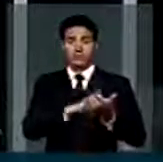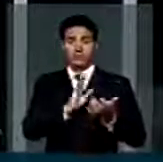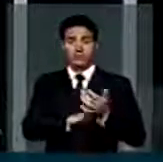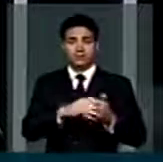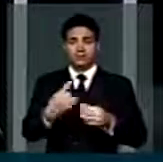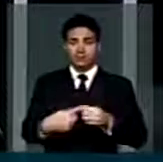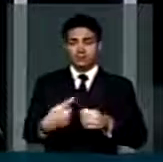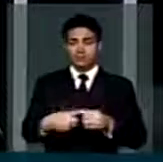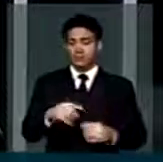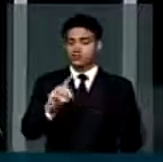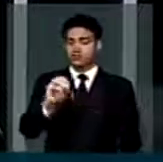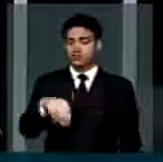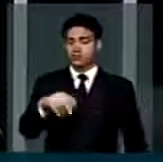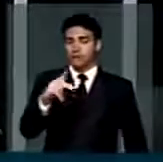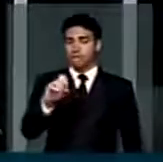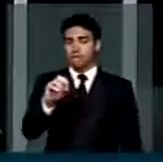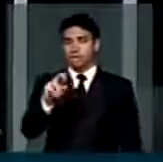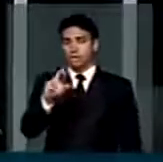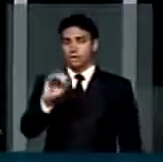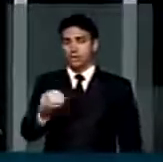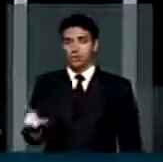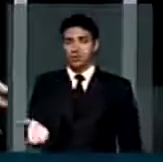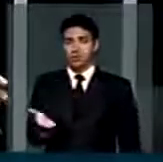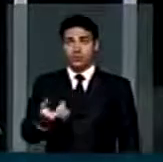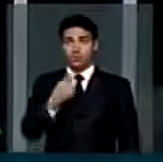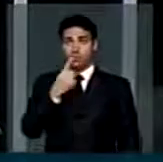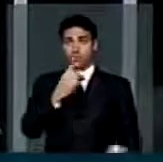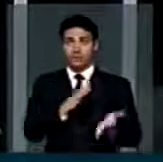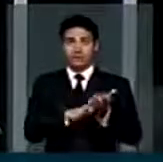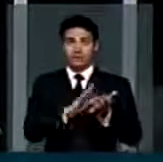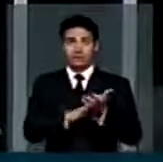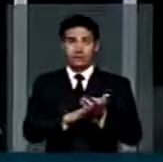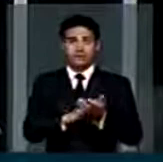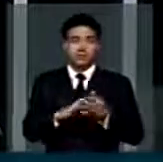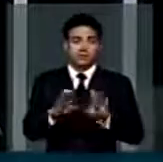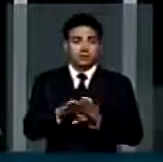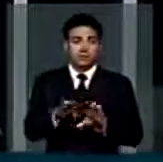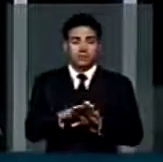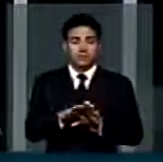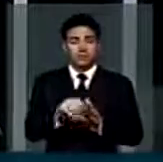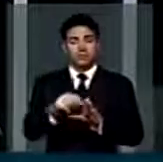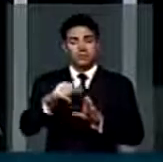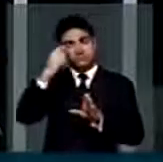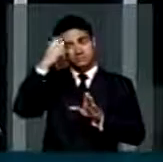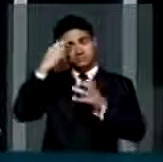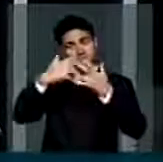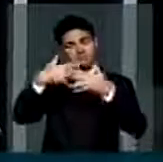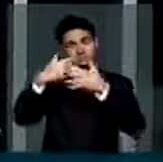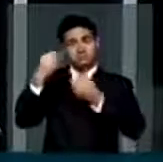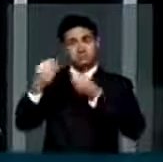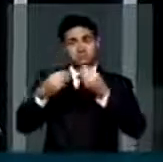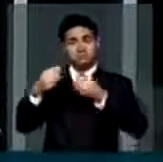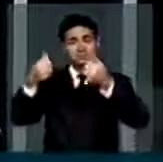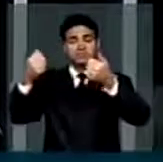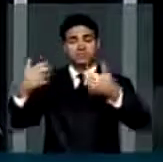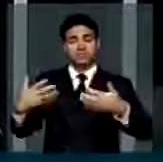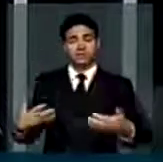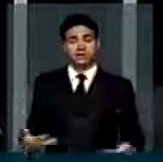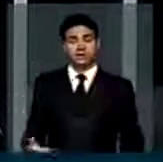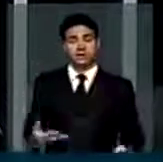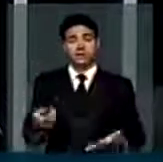Pedro, que aniversaria hoje, e também vou refletir um pouco sobre